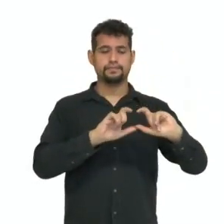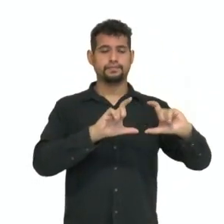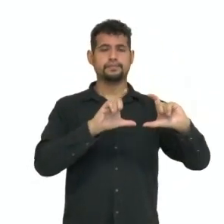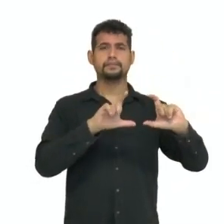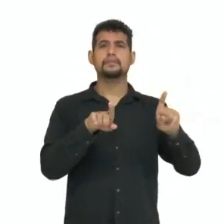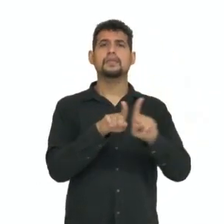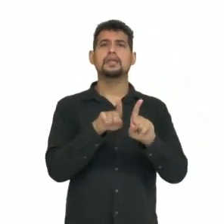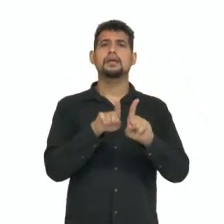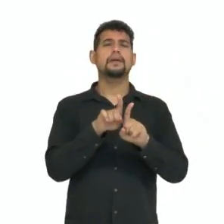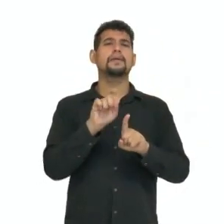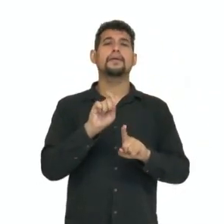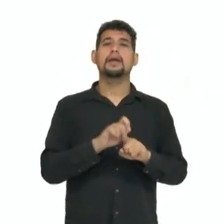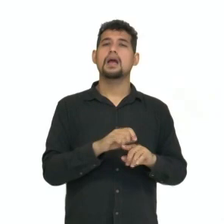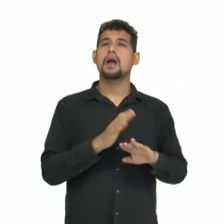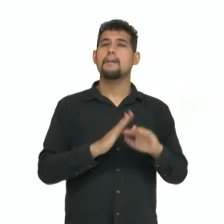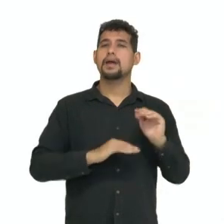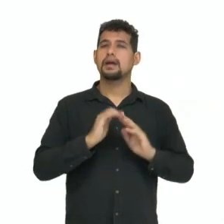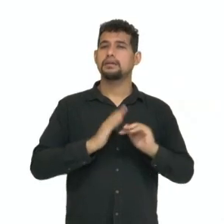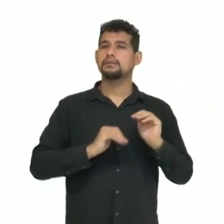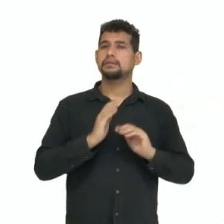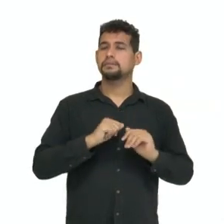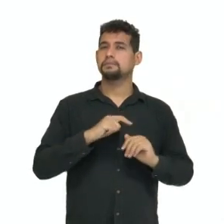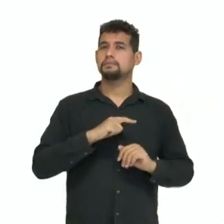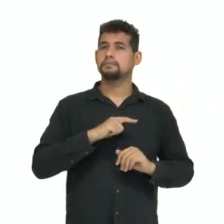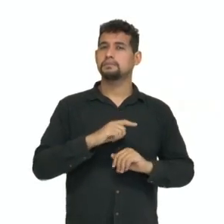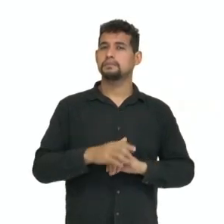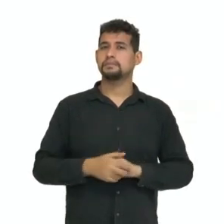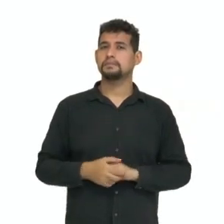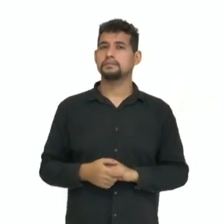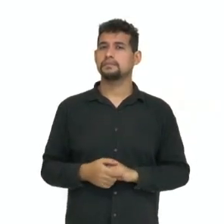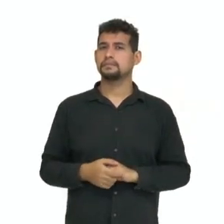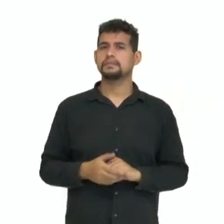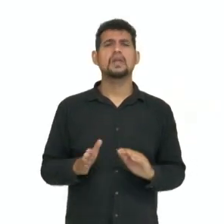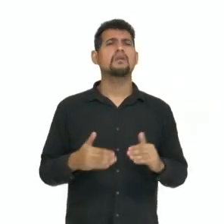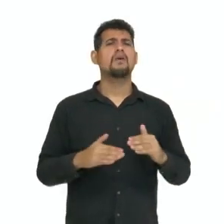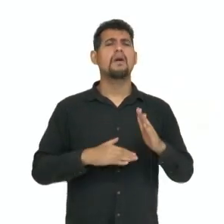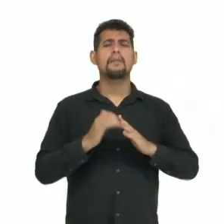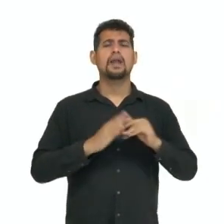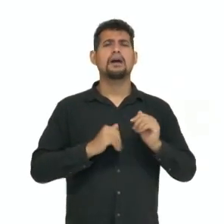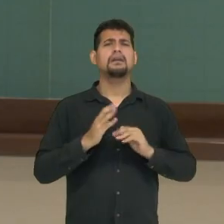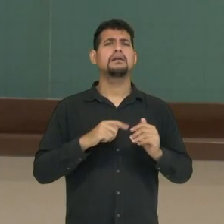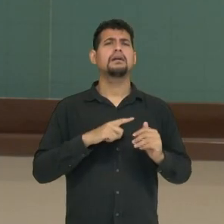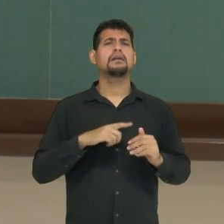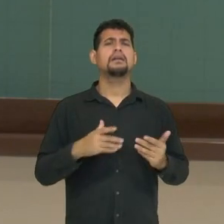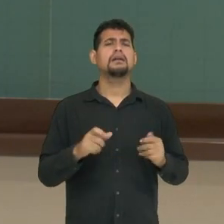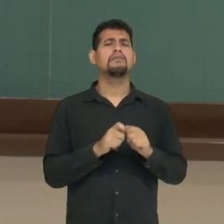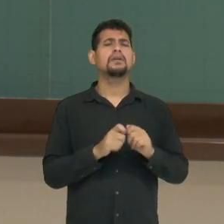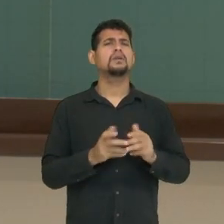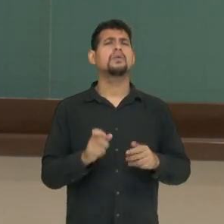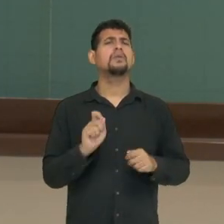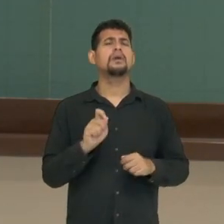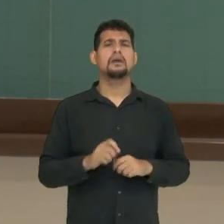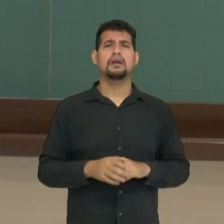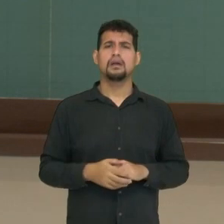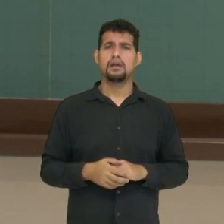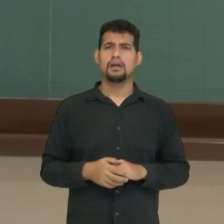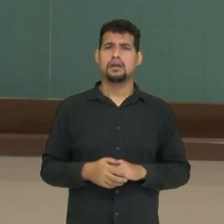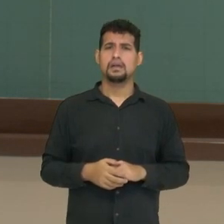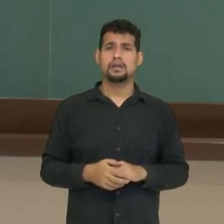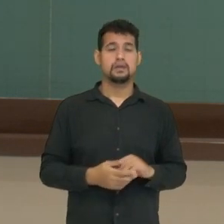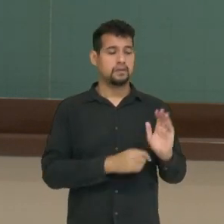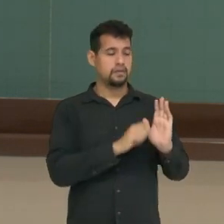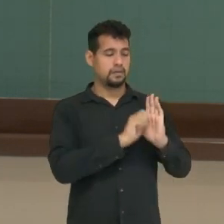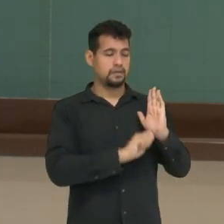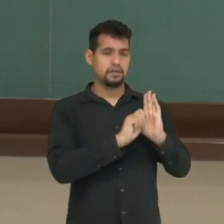e a referida prática vigente. Qual é a prática vigente? O que fazemos hoje? O seu